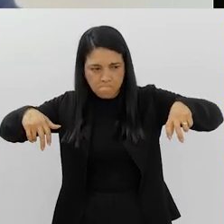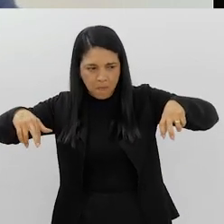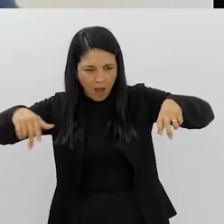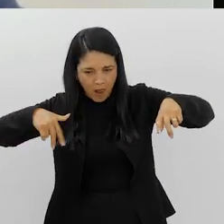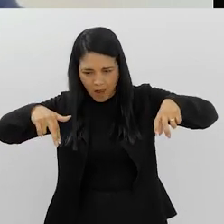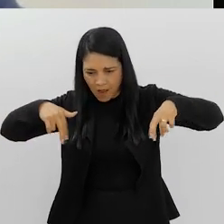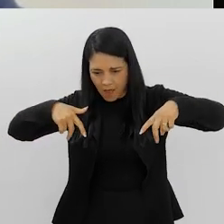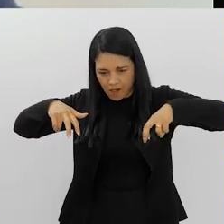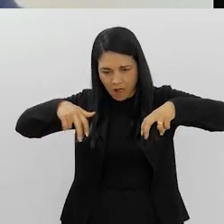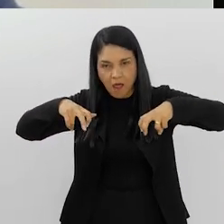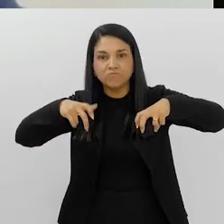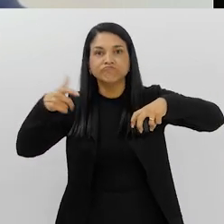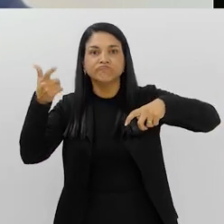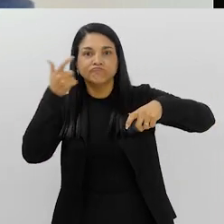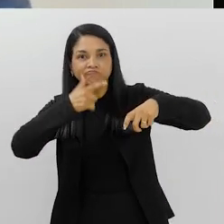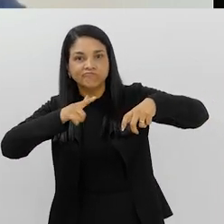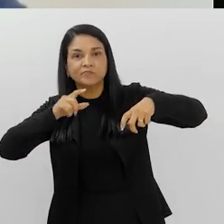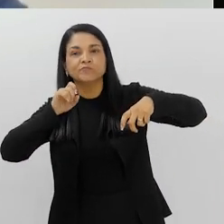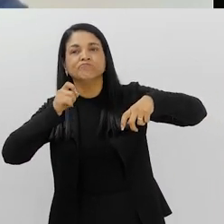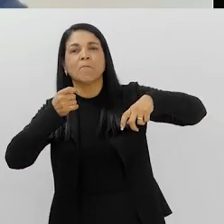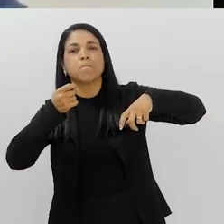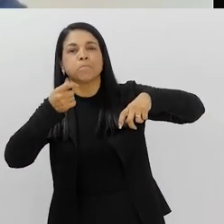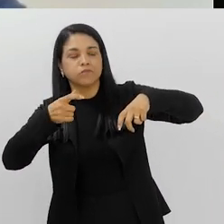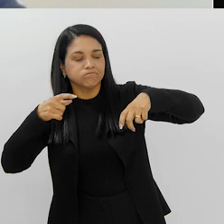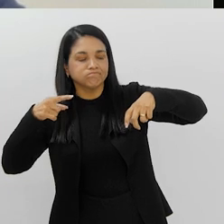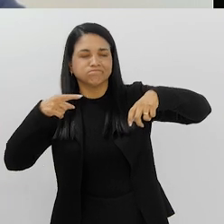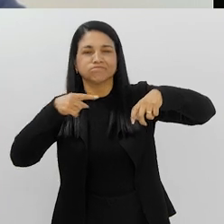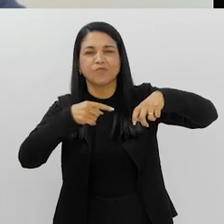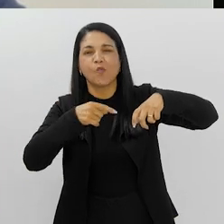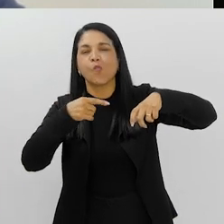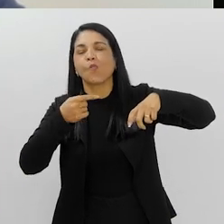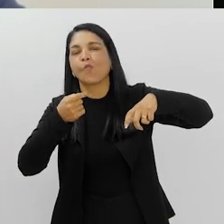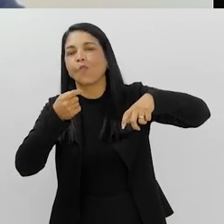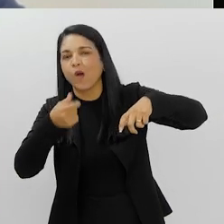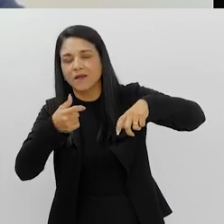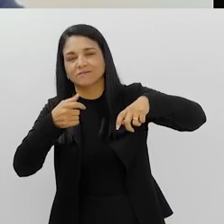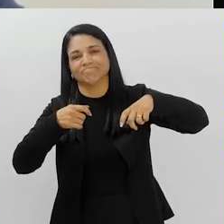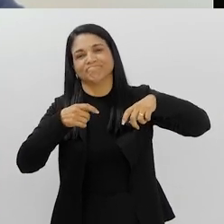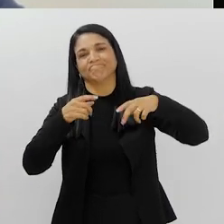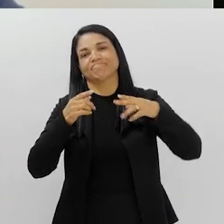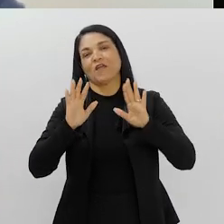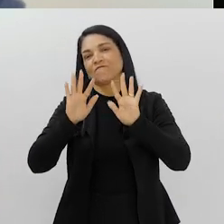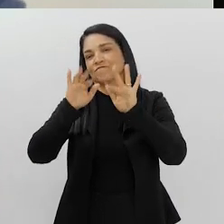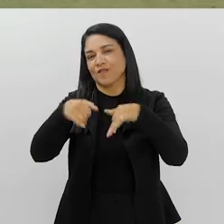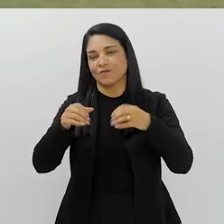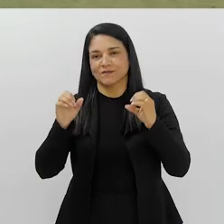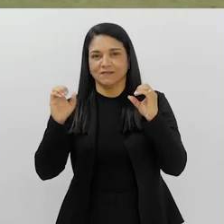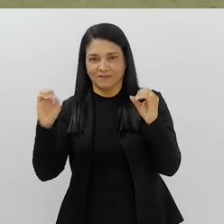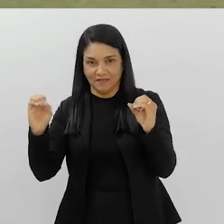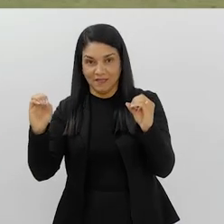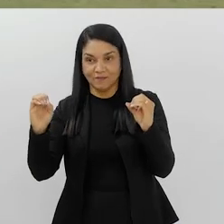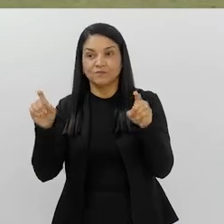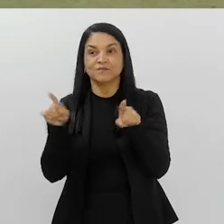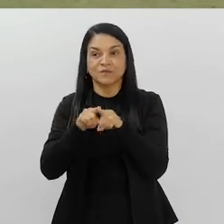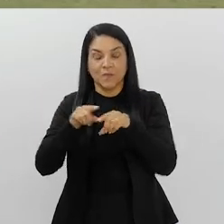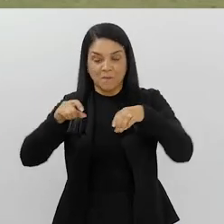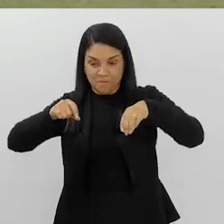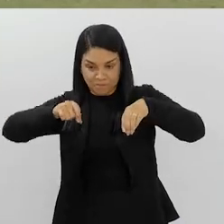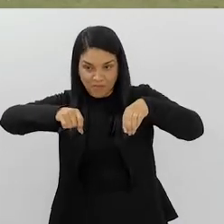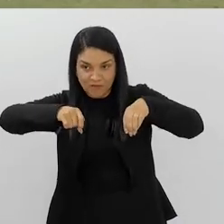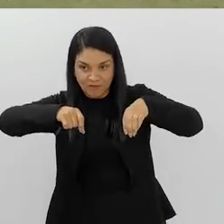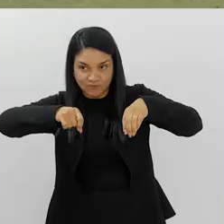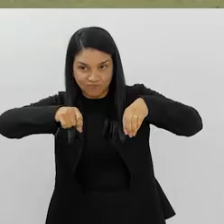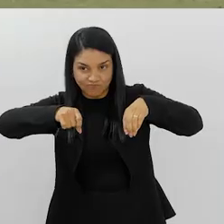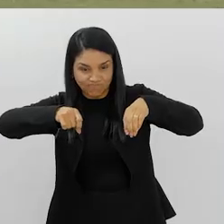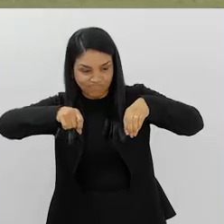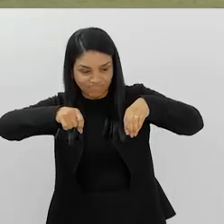situações para fazer o gol. E o jogo terminou 0-0, acho que foi uma grande final. E pênalti, né, pênalti, no meu modo de ver,